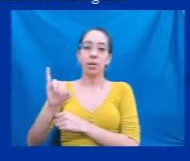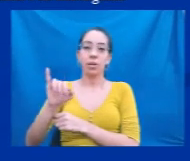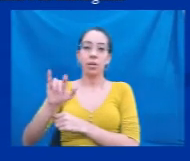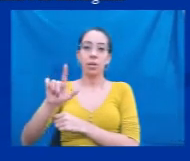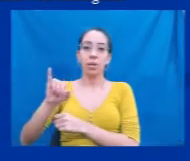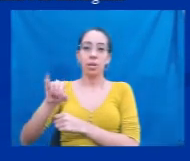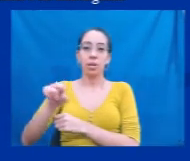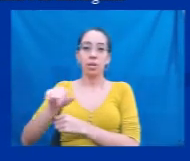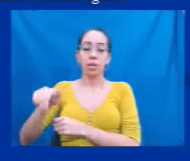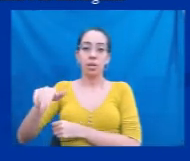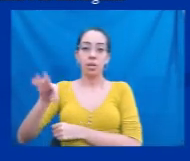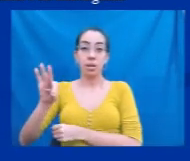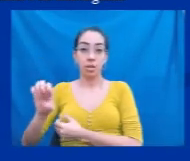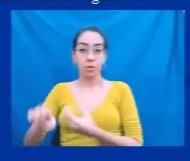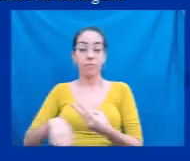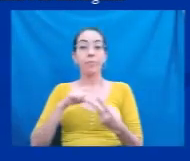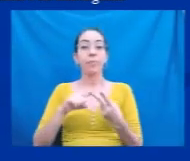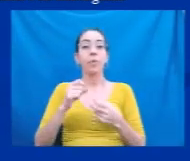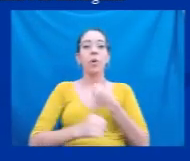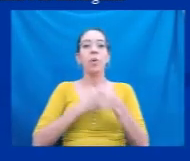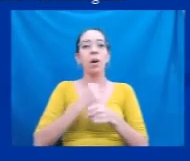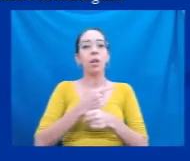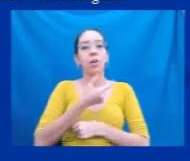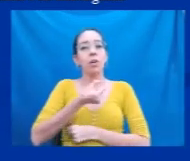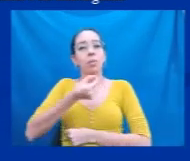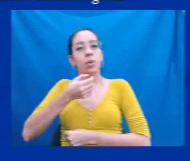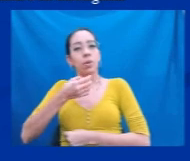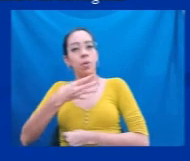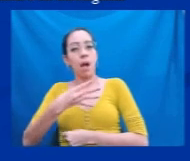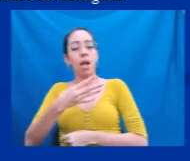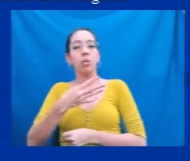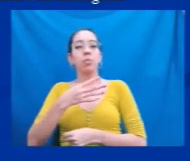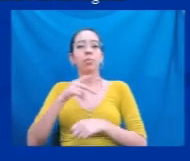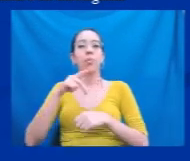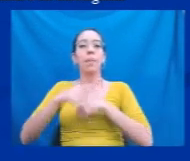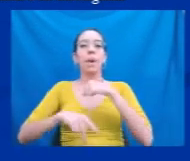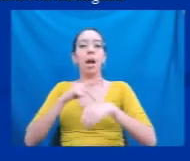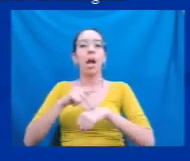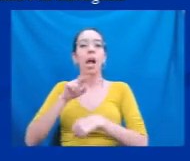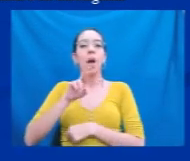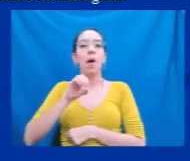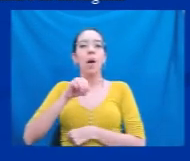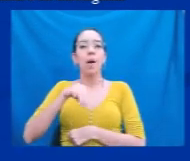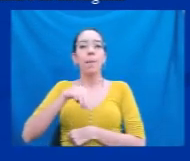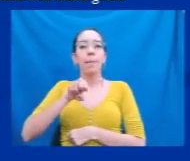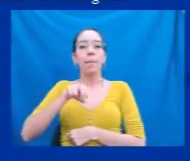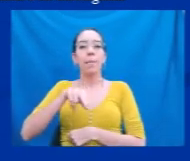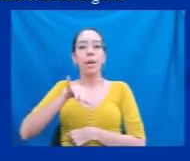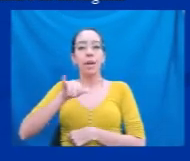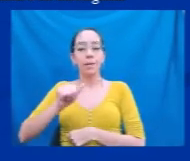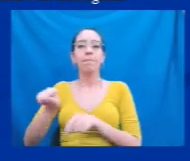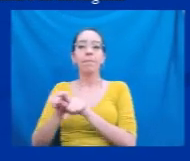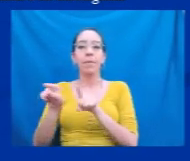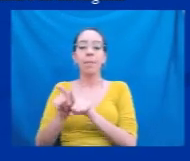18 mortos e 3 feridos em uma explosão acidental em um caminhão, né, no leste ali do país. E em 17 de abril de